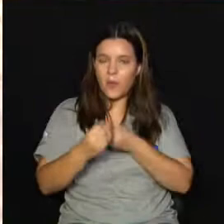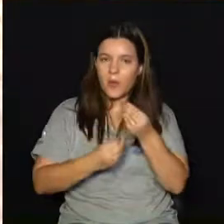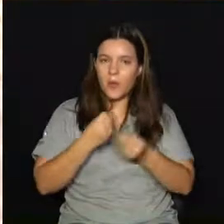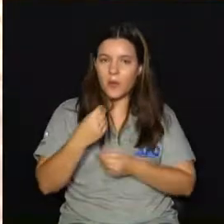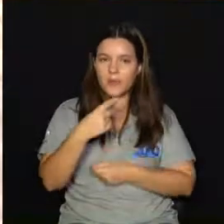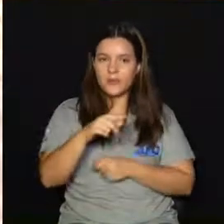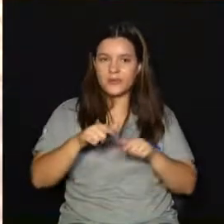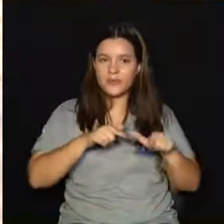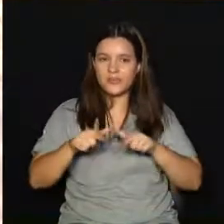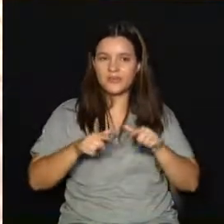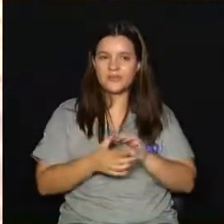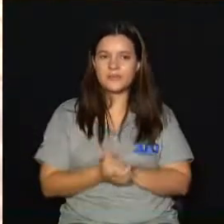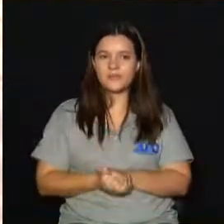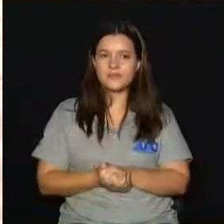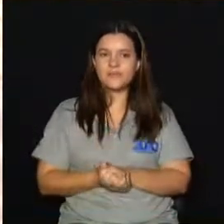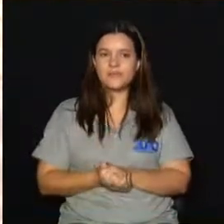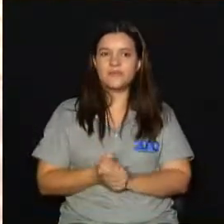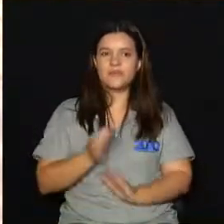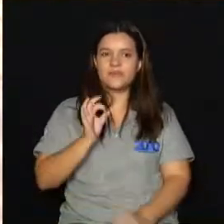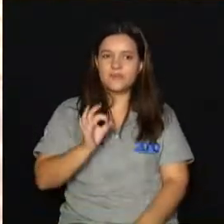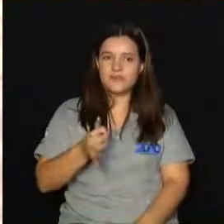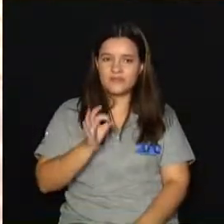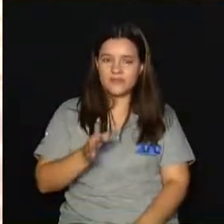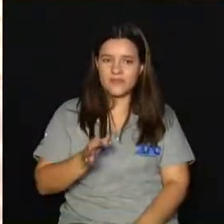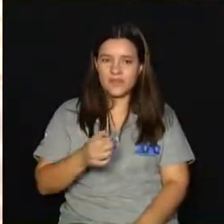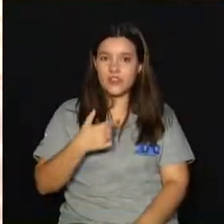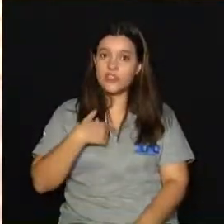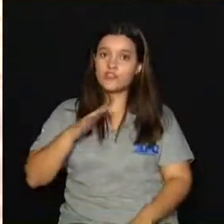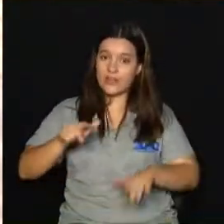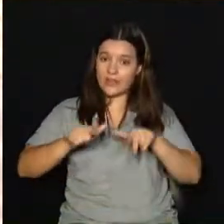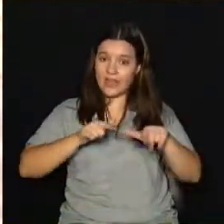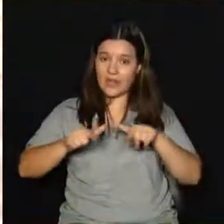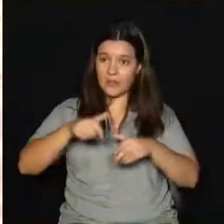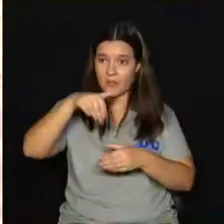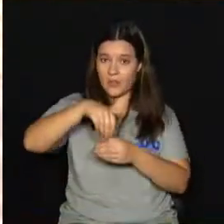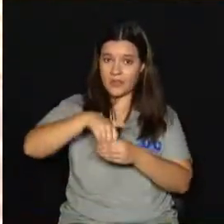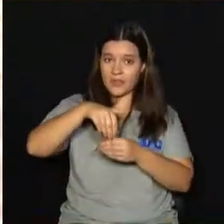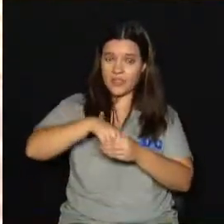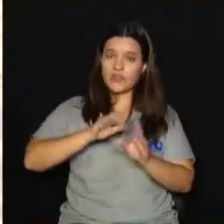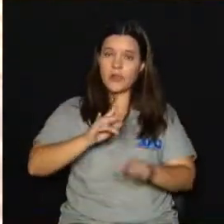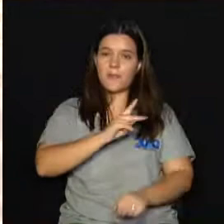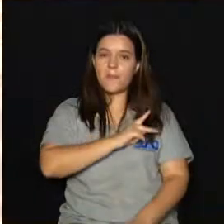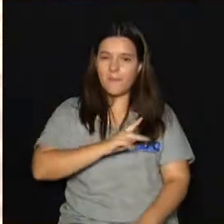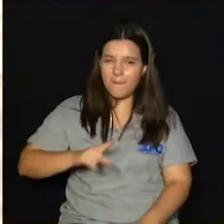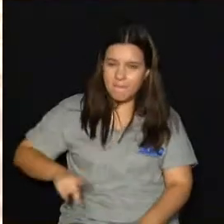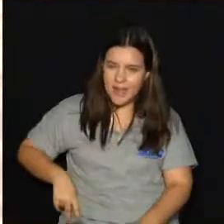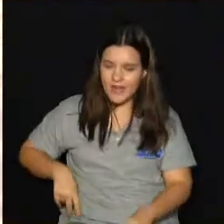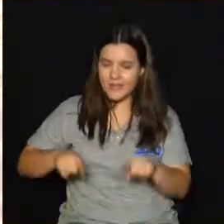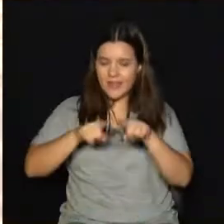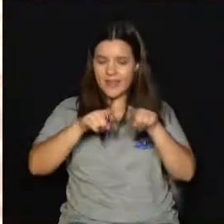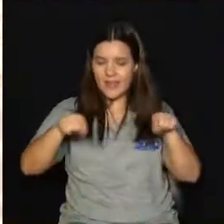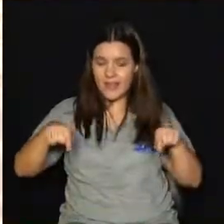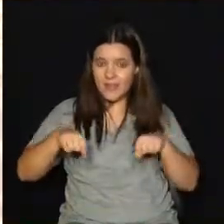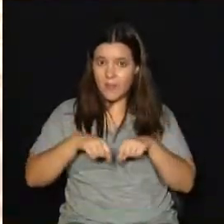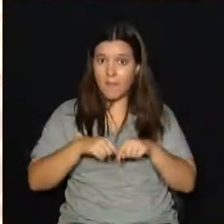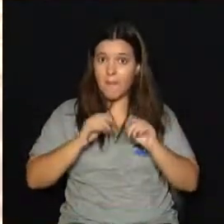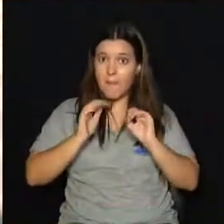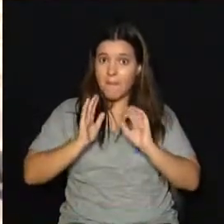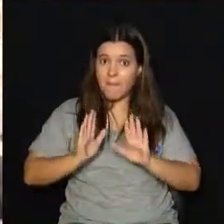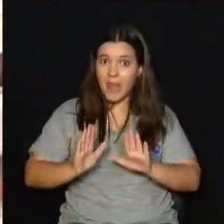disso. Isso, exato. Foi uma coisa, já trabalhei nas eleições como presidente de sessão, mas